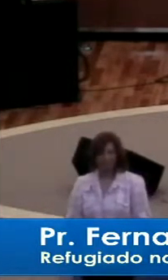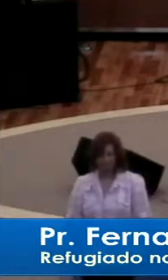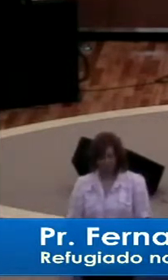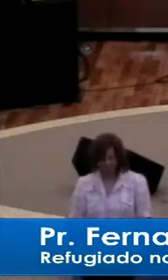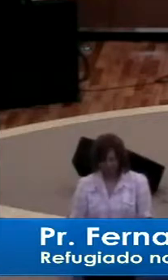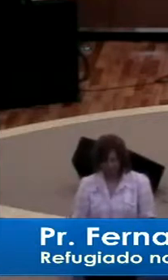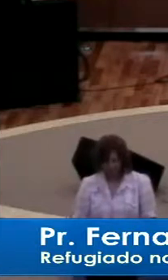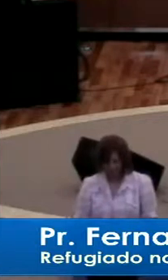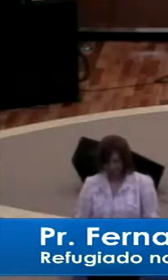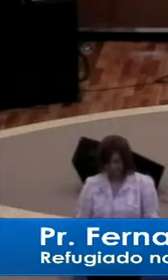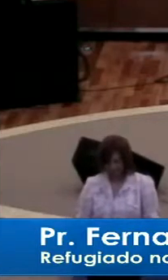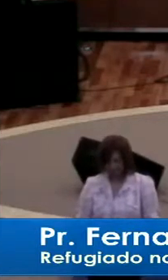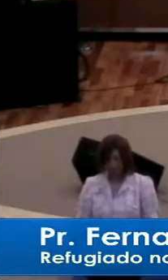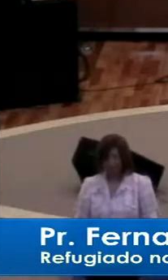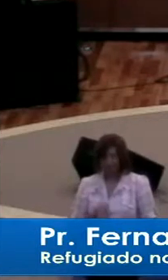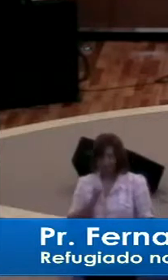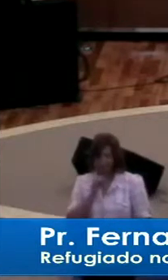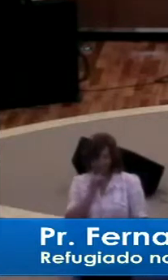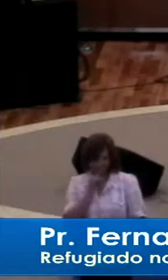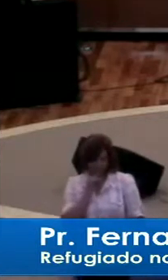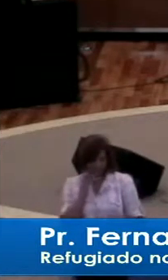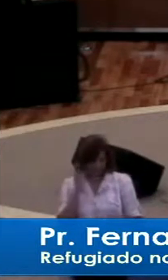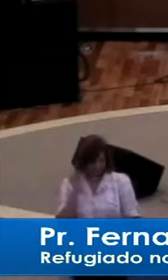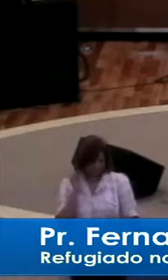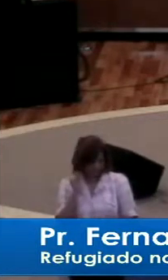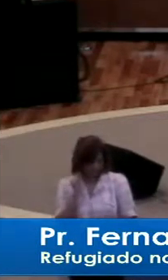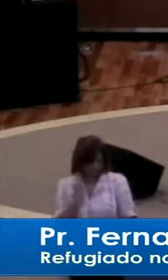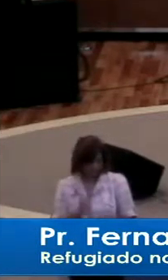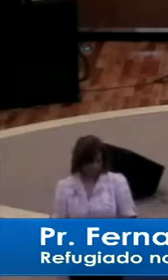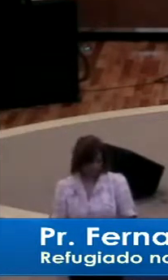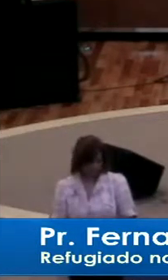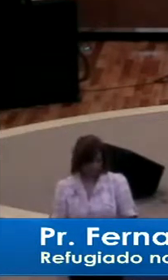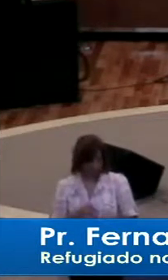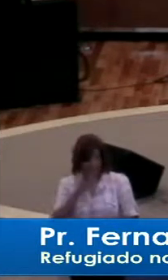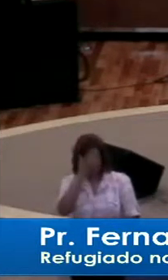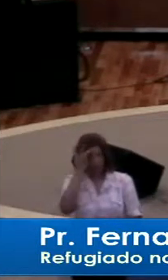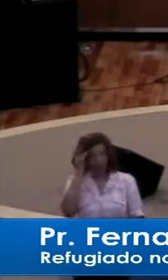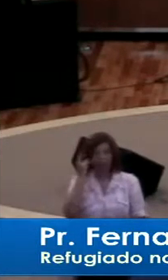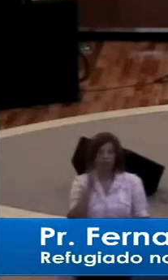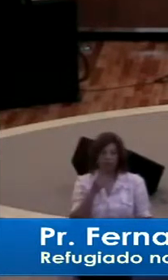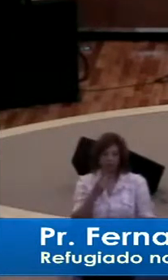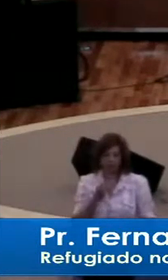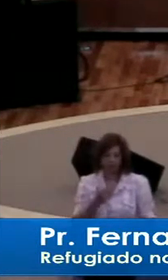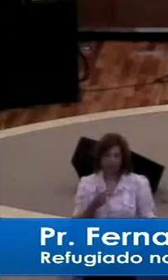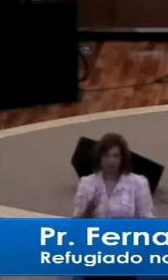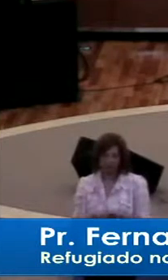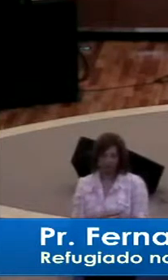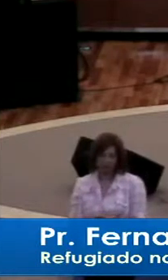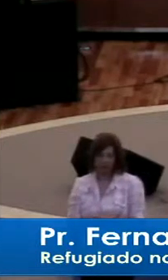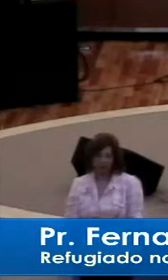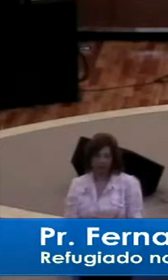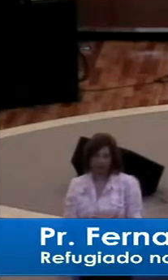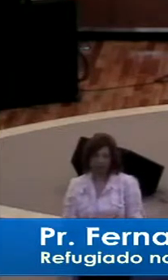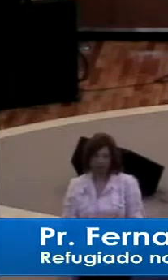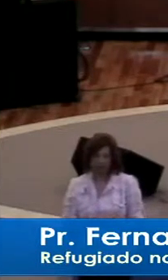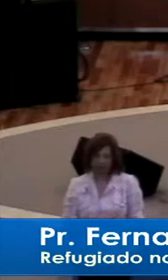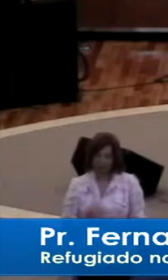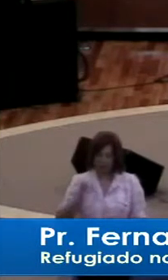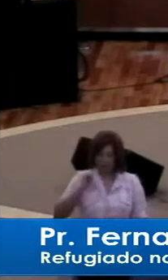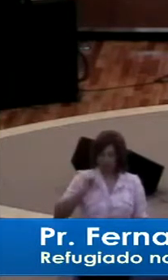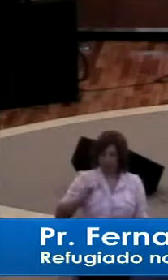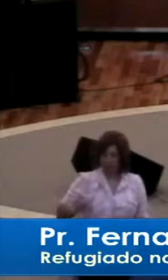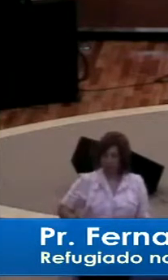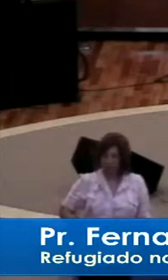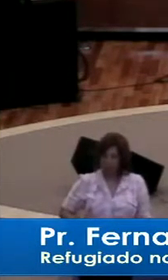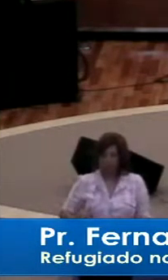Ficou aquele alvoroço, aquela situação, e falaram assim, olha, todo mundo vai ter a sua bolsa revistada, claro,